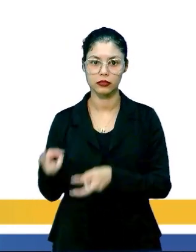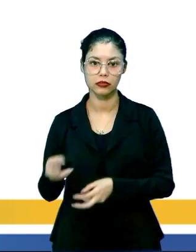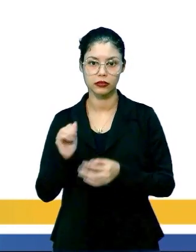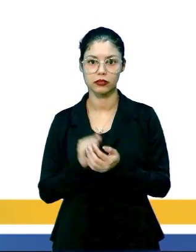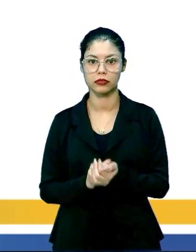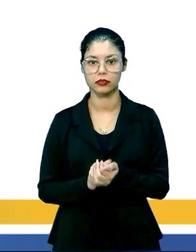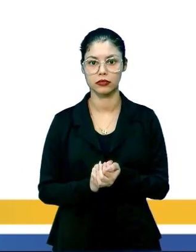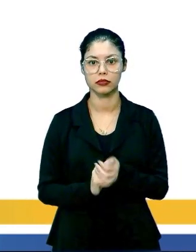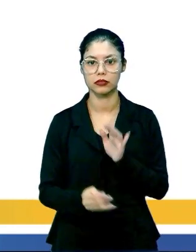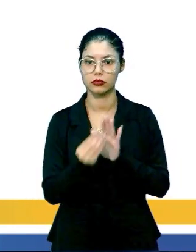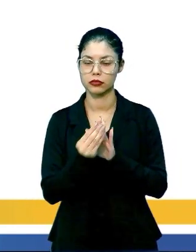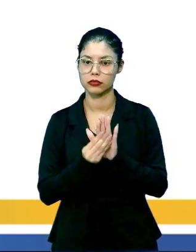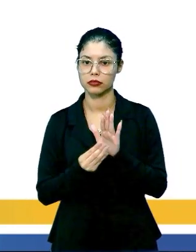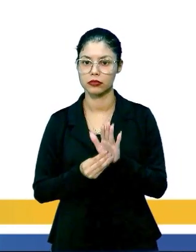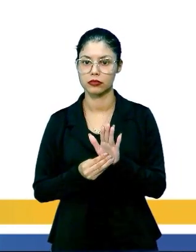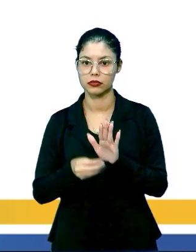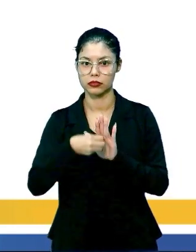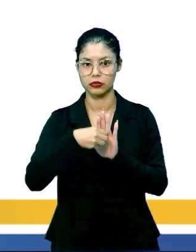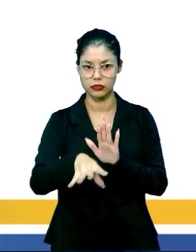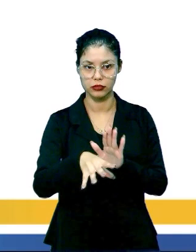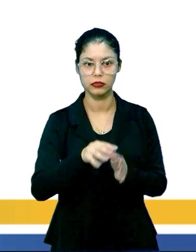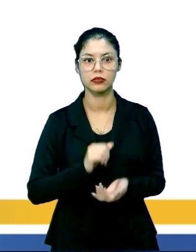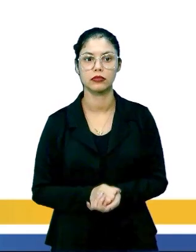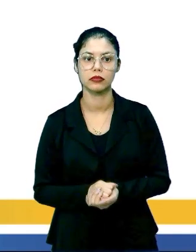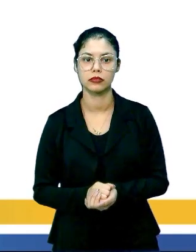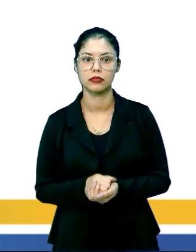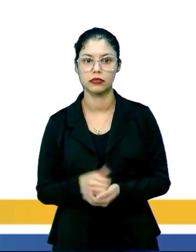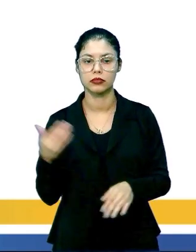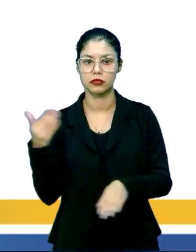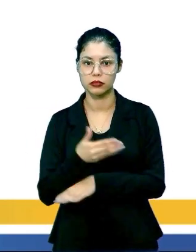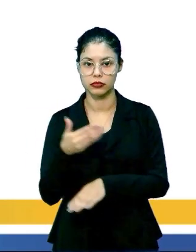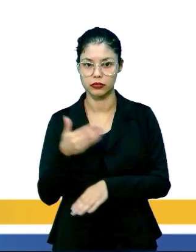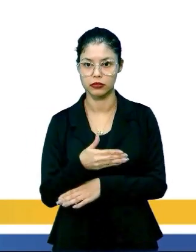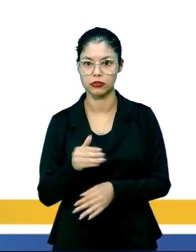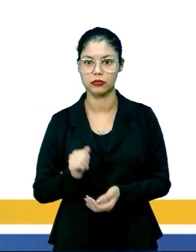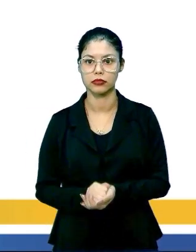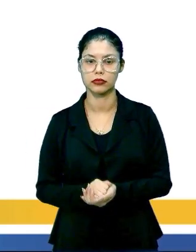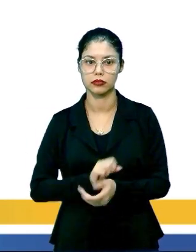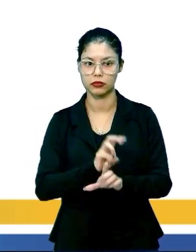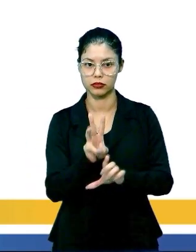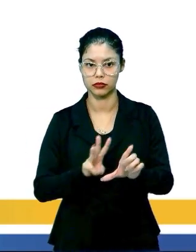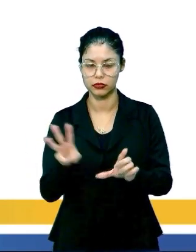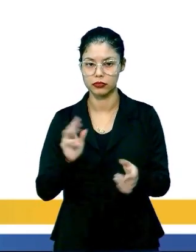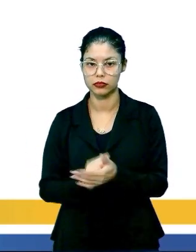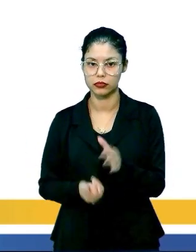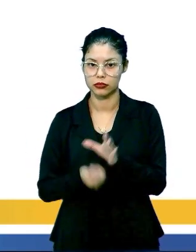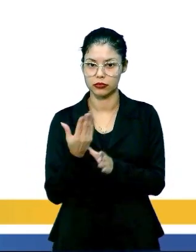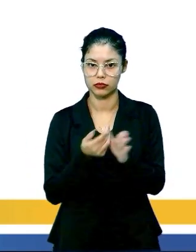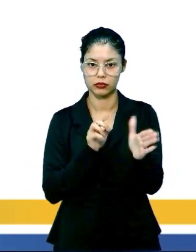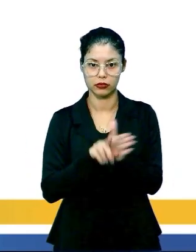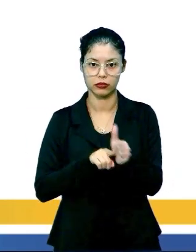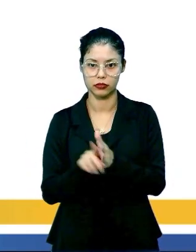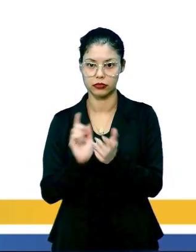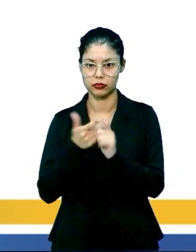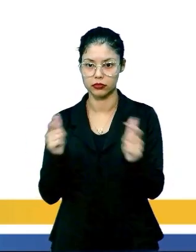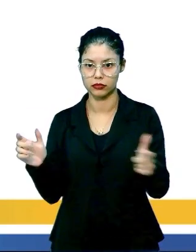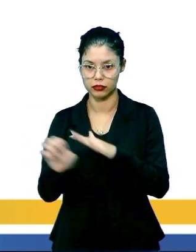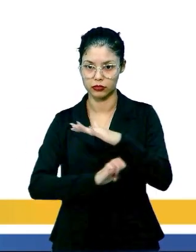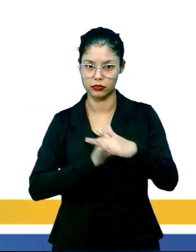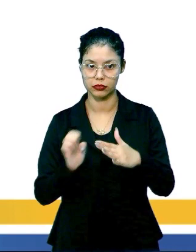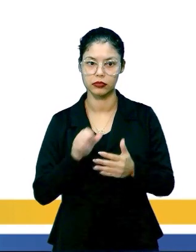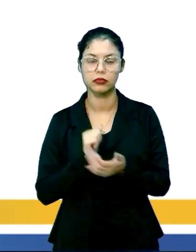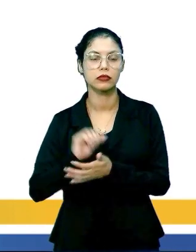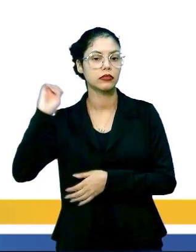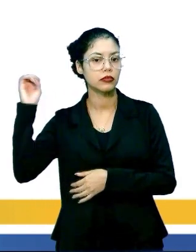a possibilidade da coleta de dados virtuais, como sites visitados e produtos pesquisados por